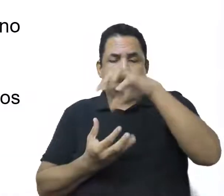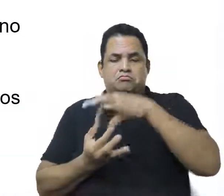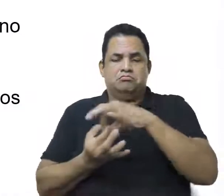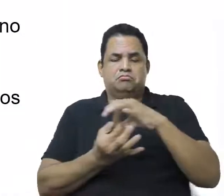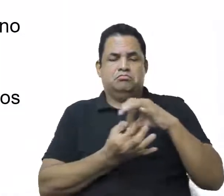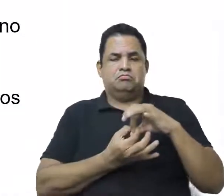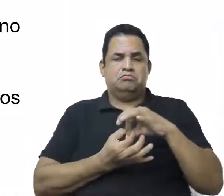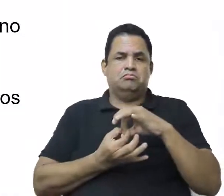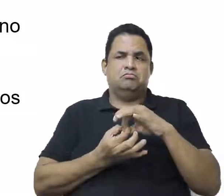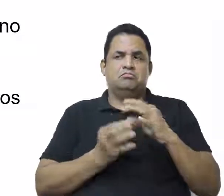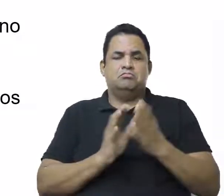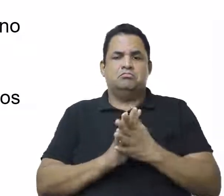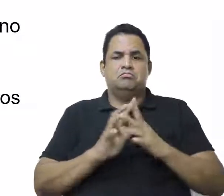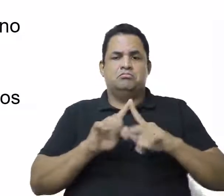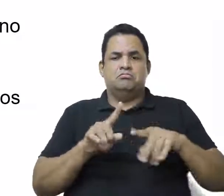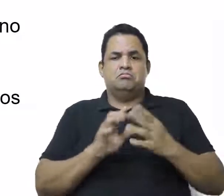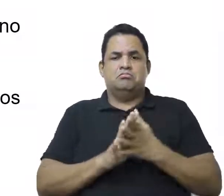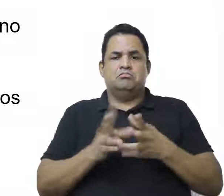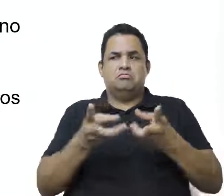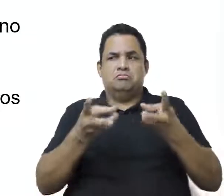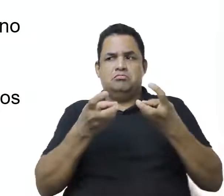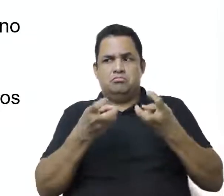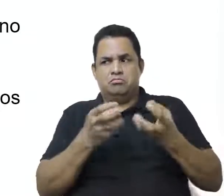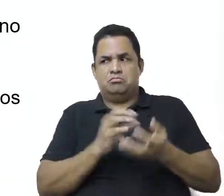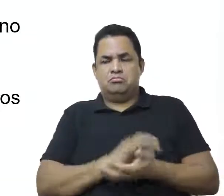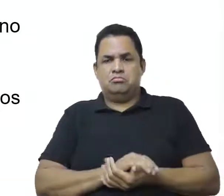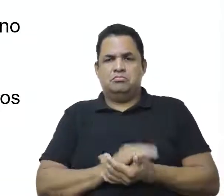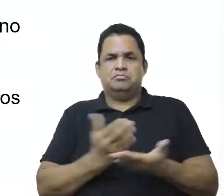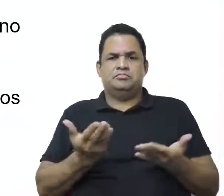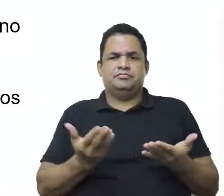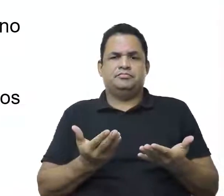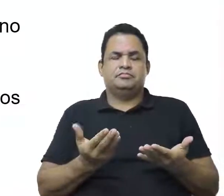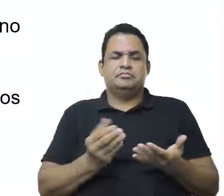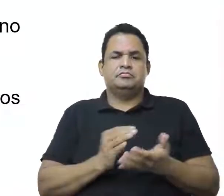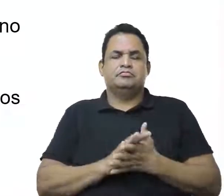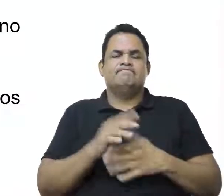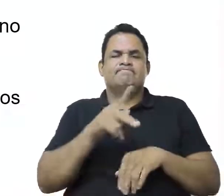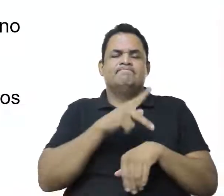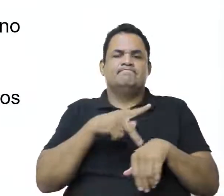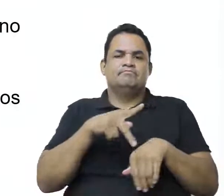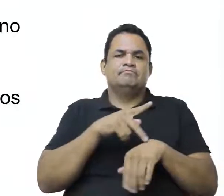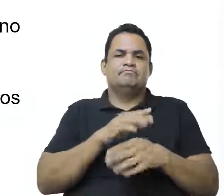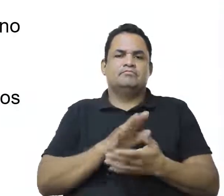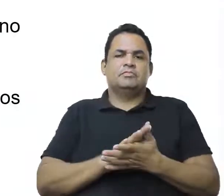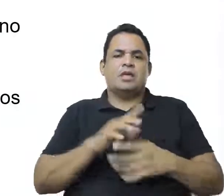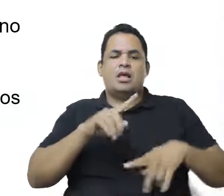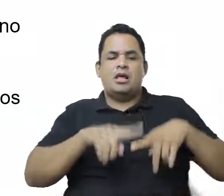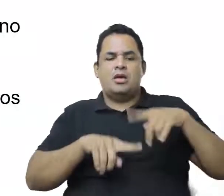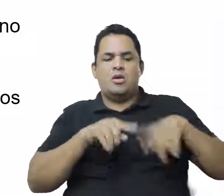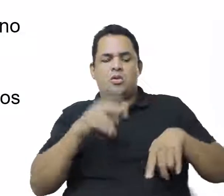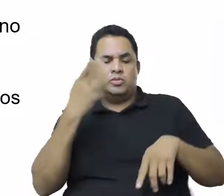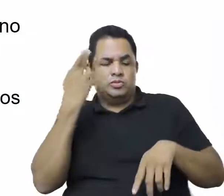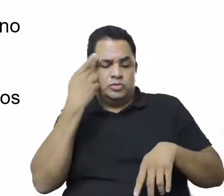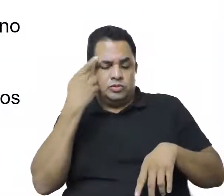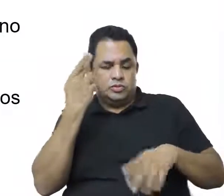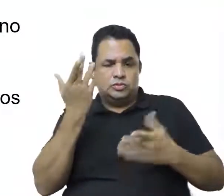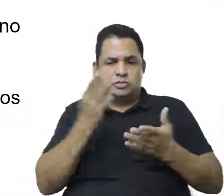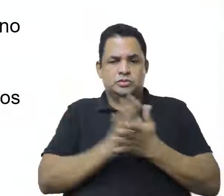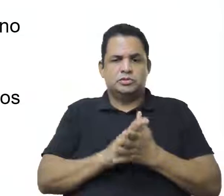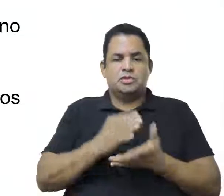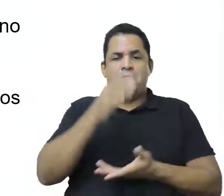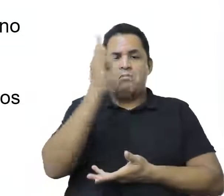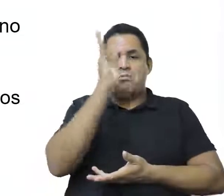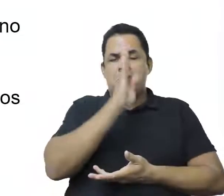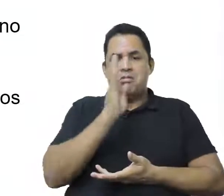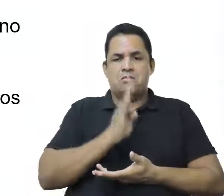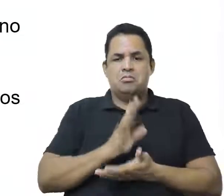Mas a exploração de certos países, por exemplo, de recursos naturais de certos países como o